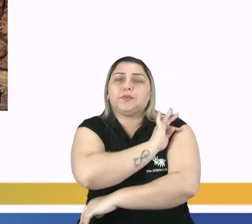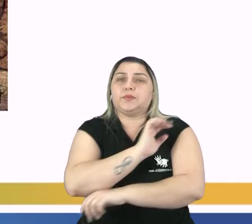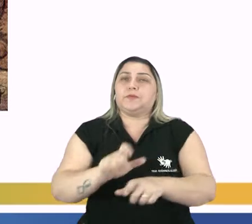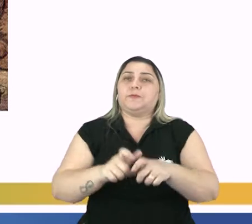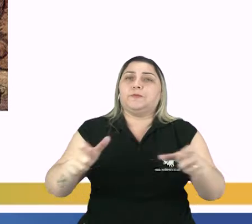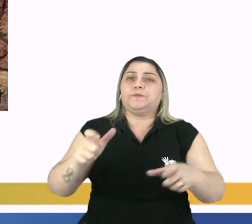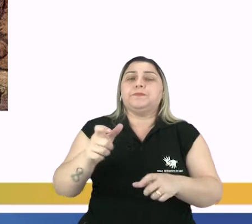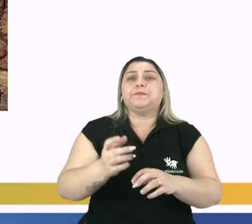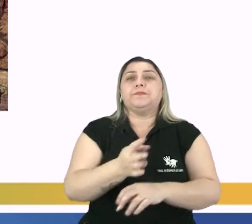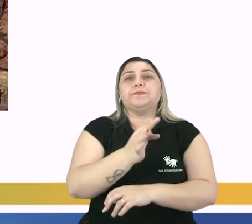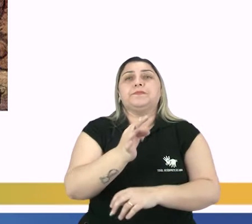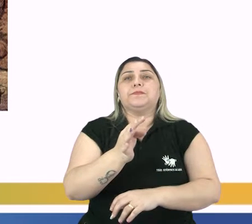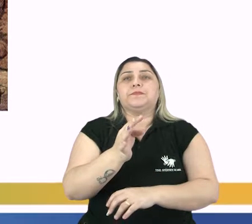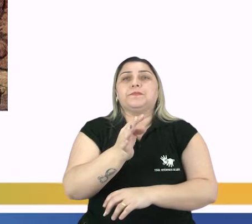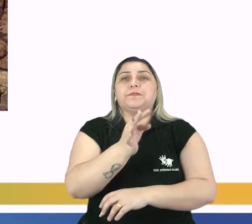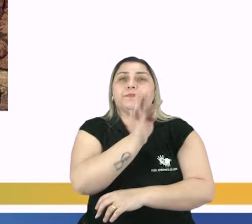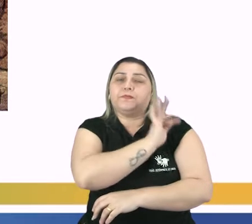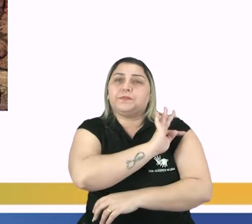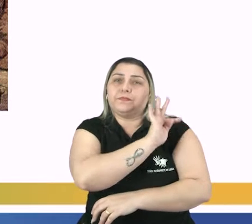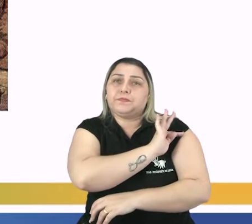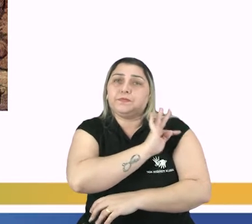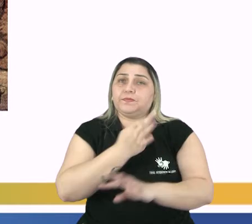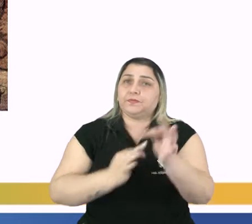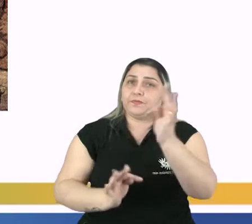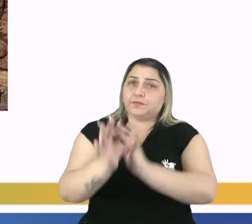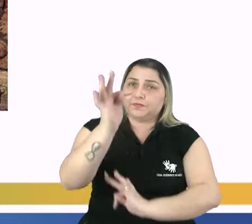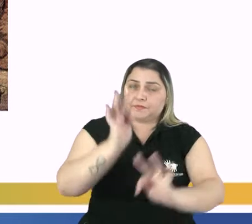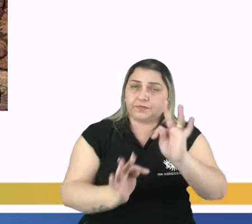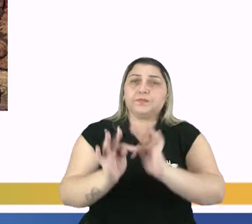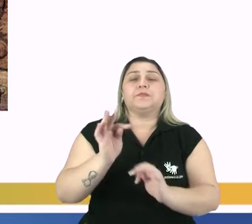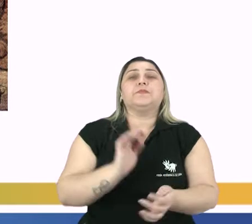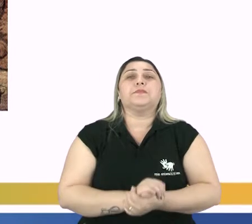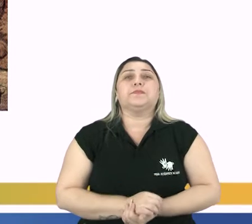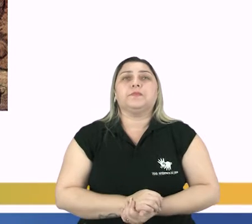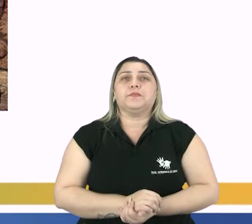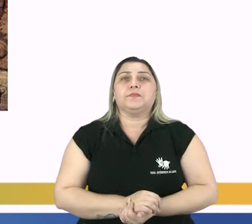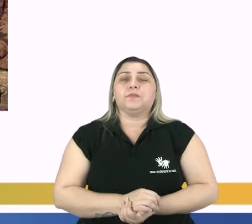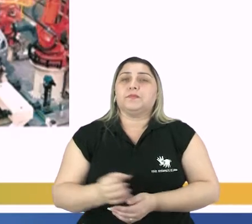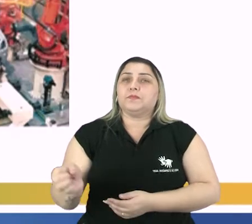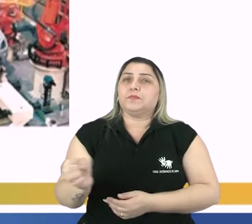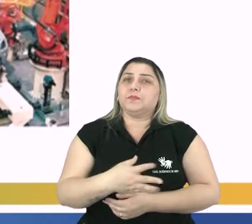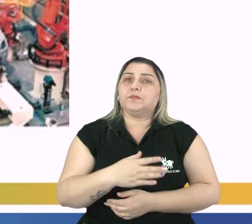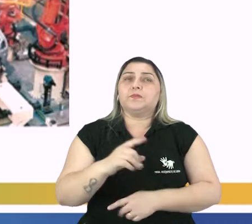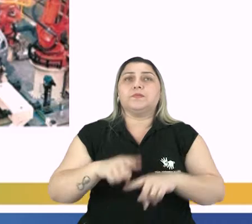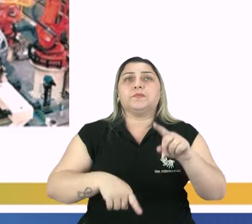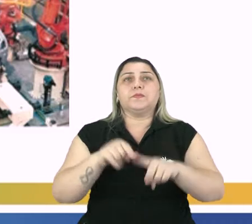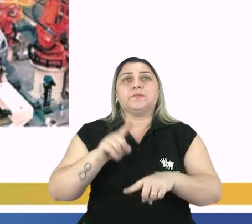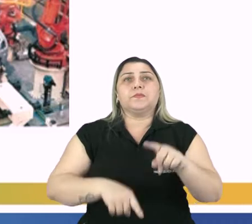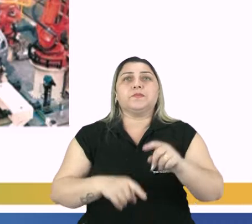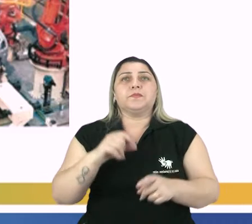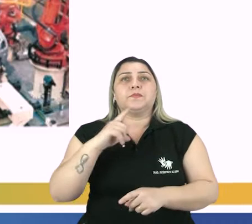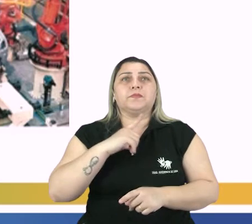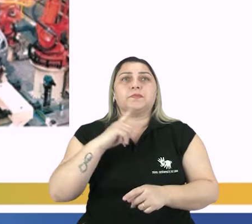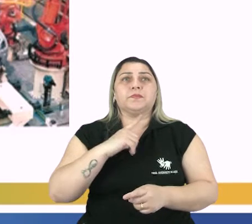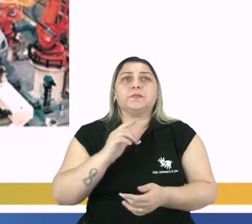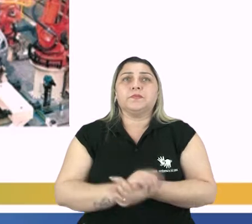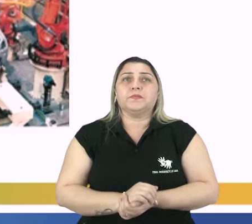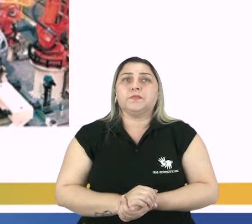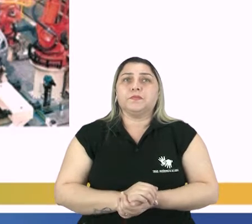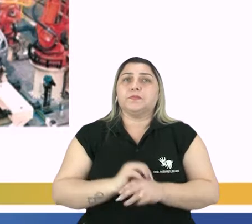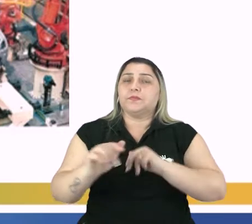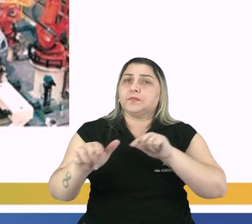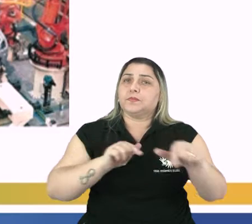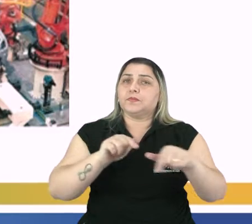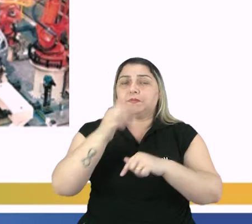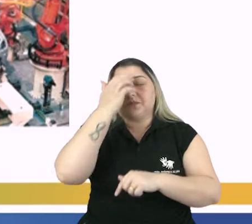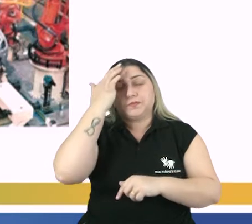da tecnologia a cada dia. Novos produtos no mercado, lançamentos de novos produtos, né? Então vamos lá, o trabalho na